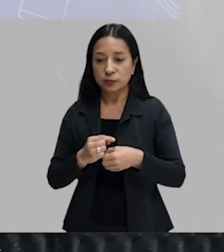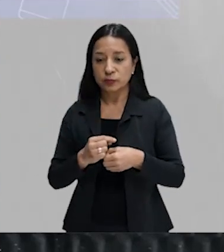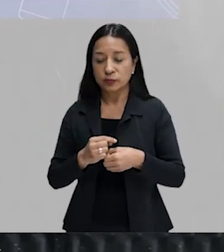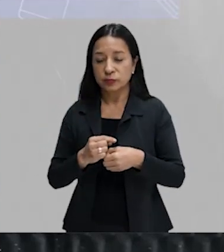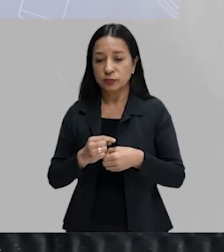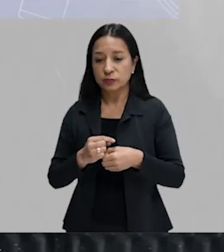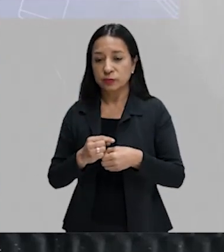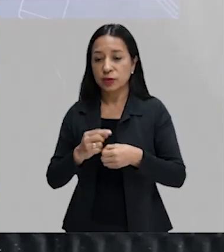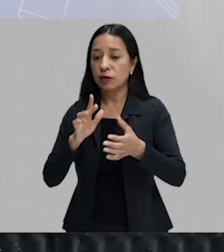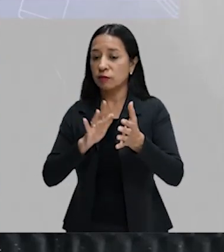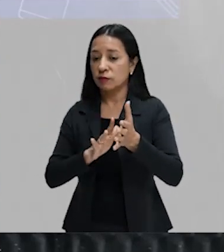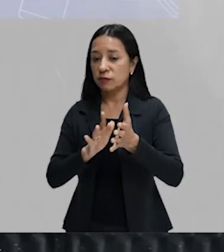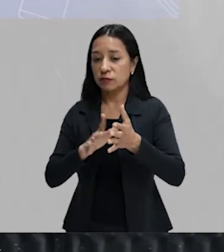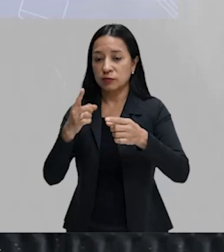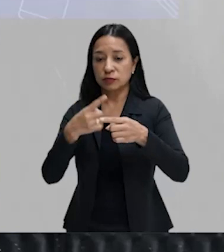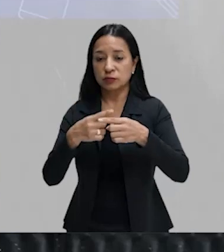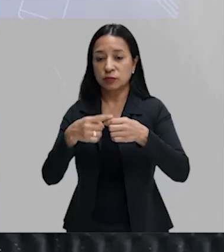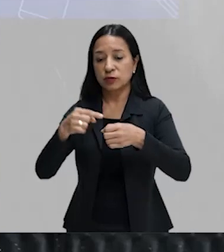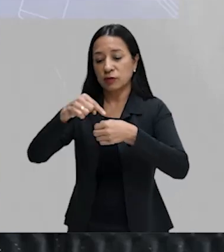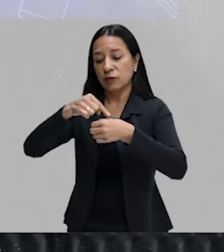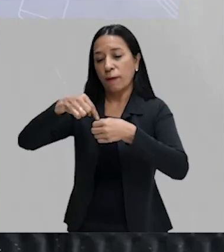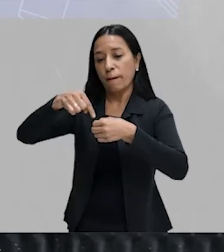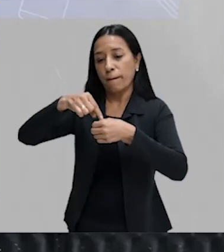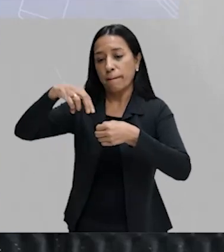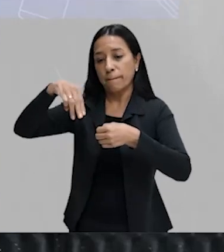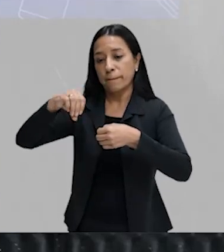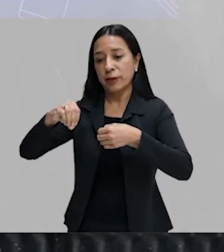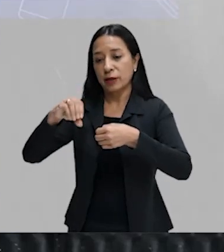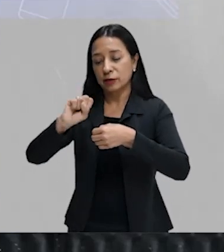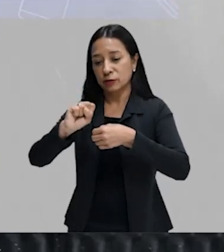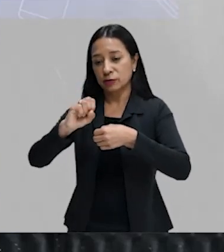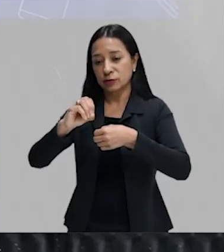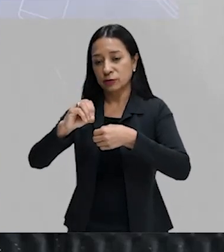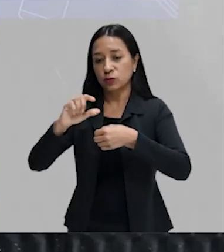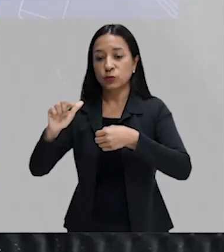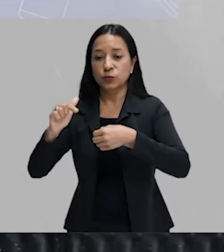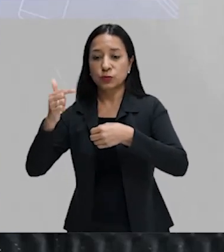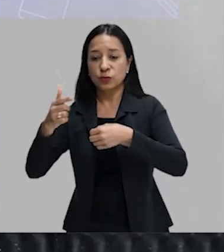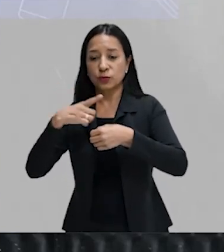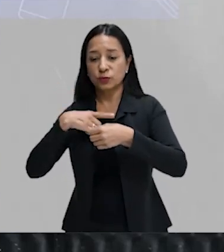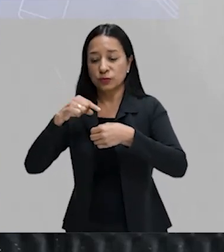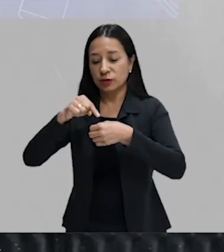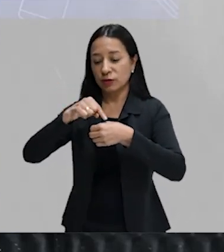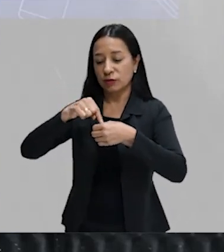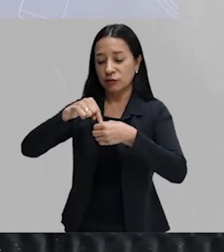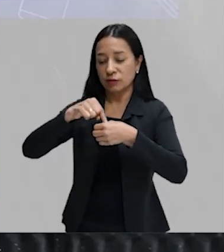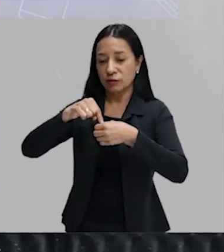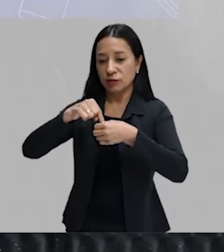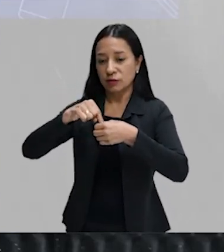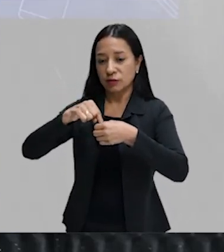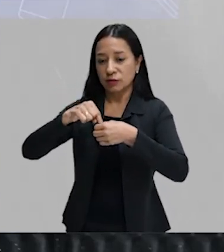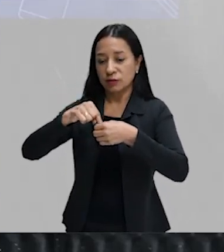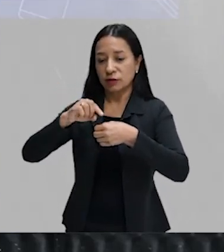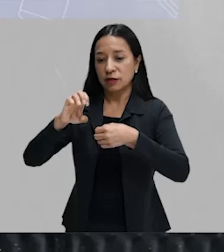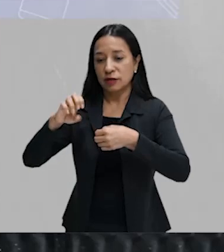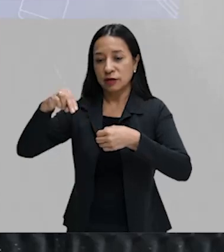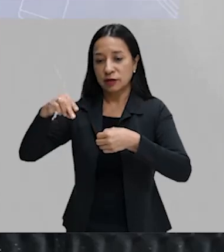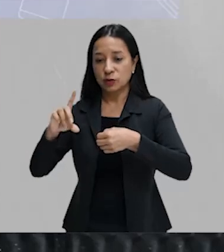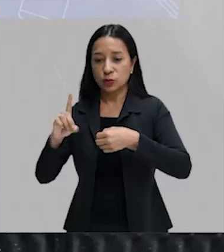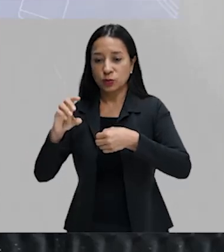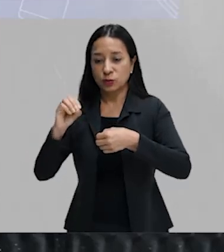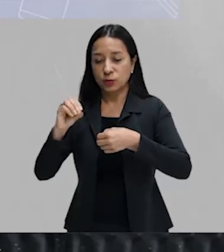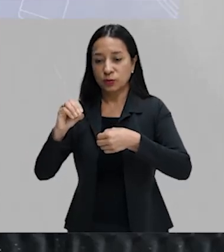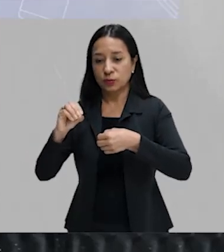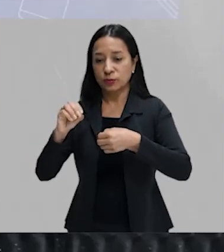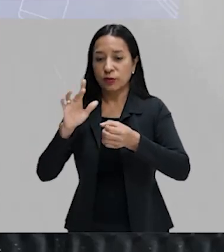pseudoceloma, porque de um lado eu tenho mesoderma, mas do outro, aqui na parte interna, a parede vai ser endoderma. Então, é